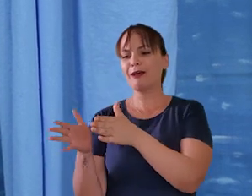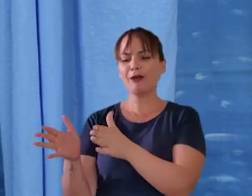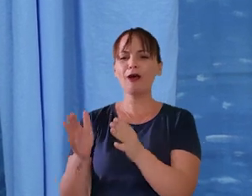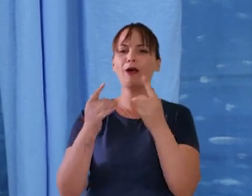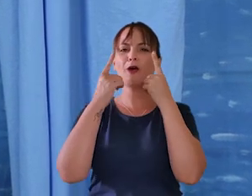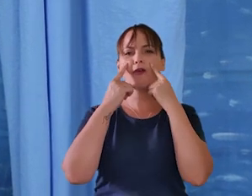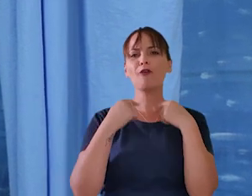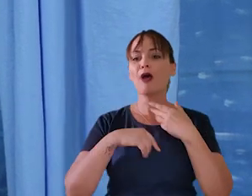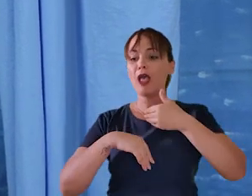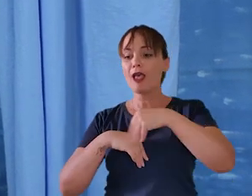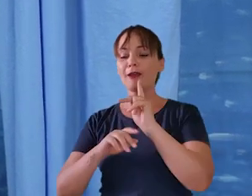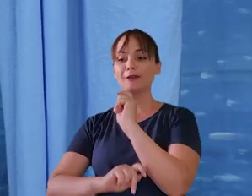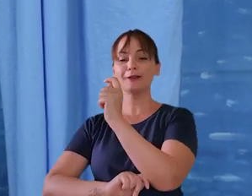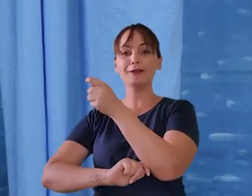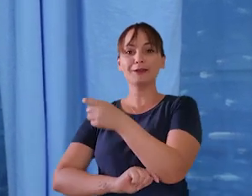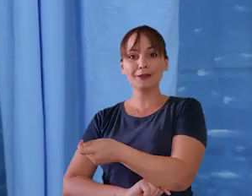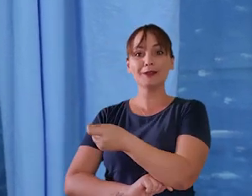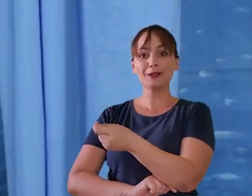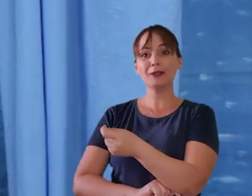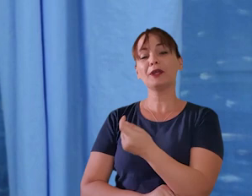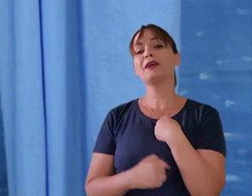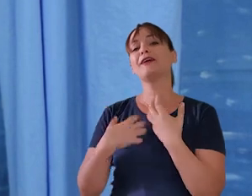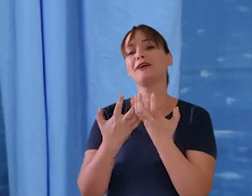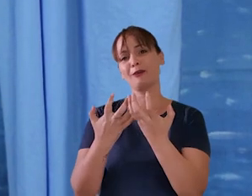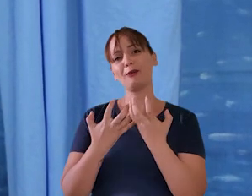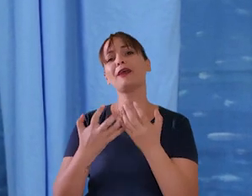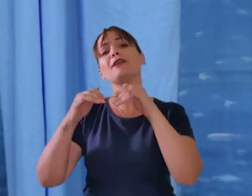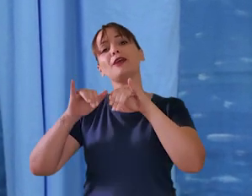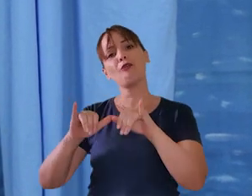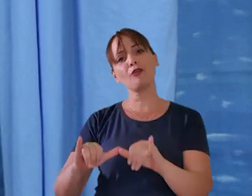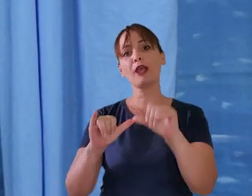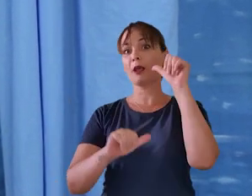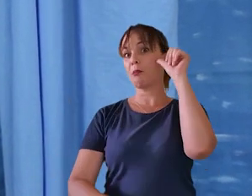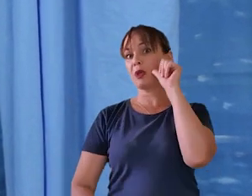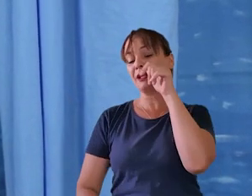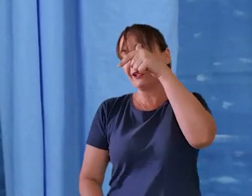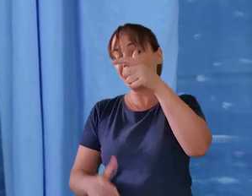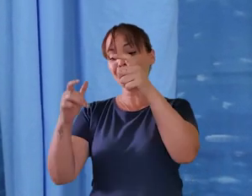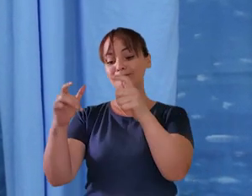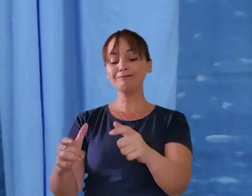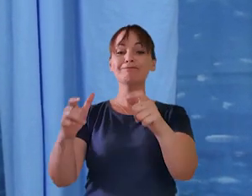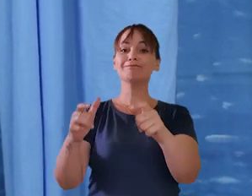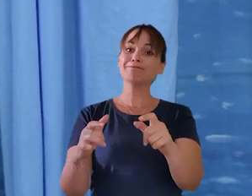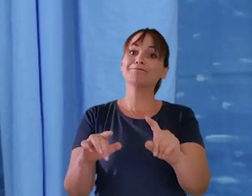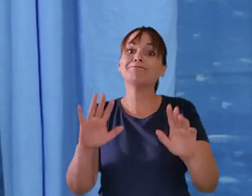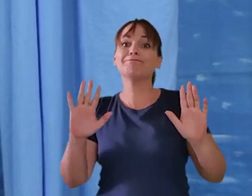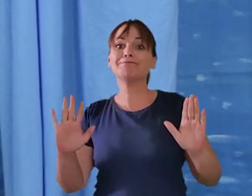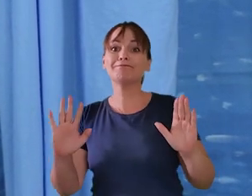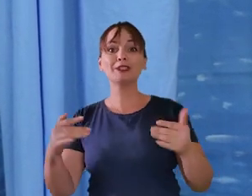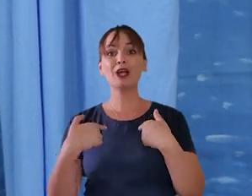eu vou pescar. Bem que eu queria ficar, menina, nesse lugar, mas